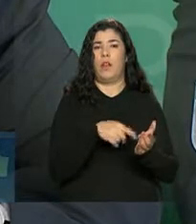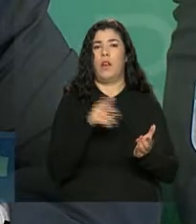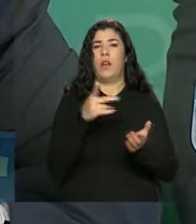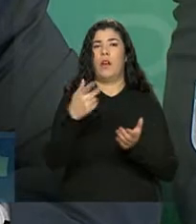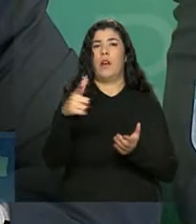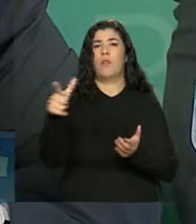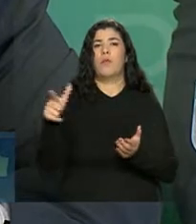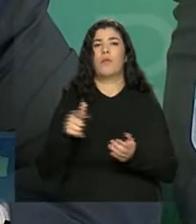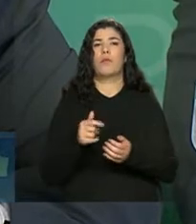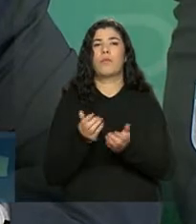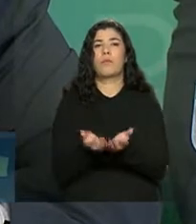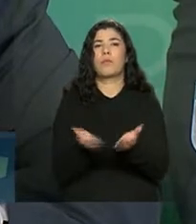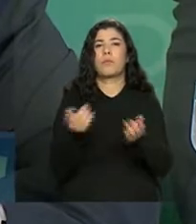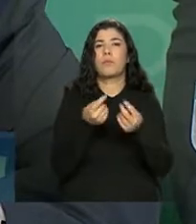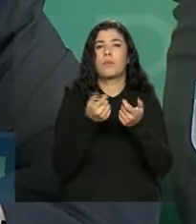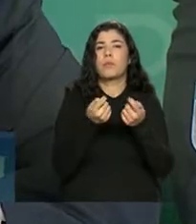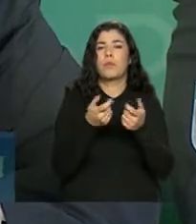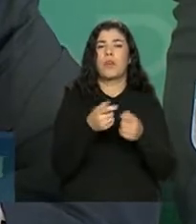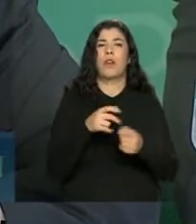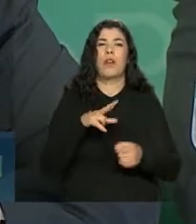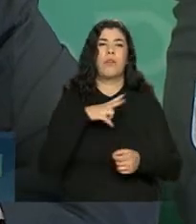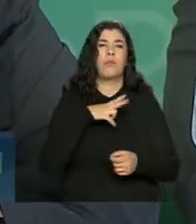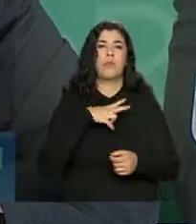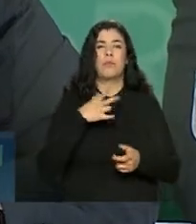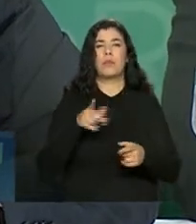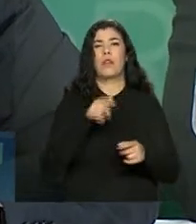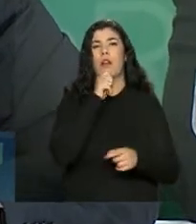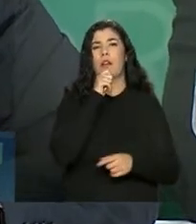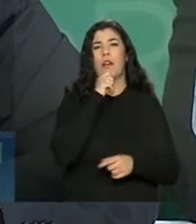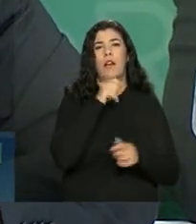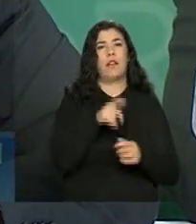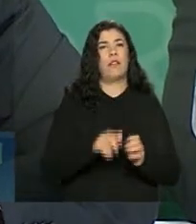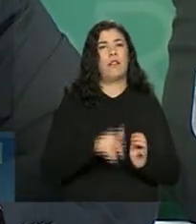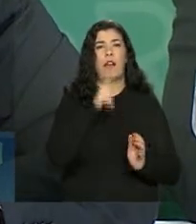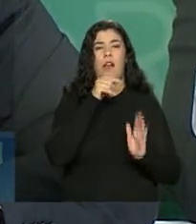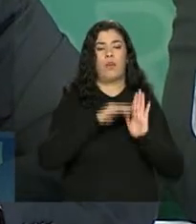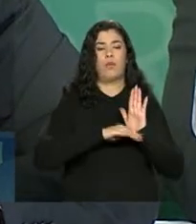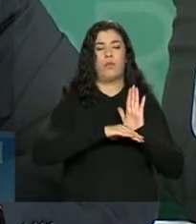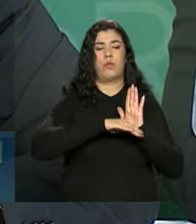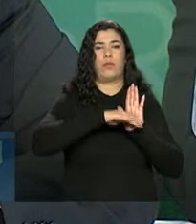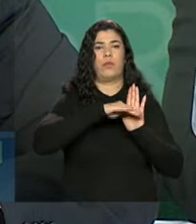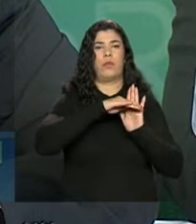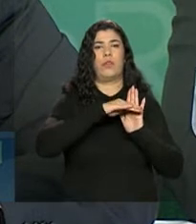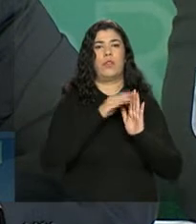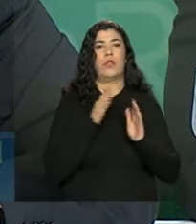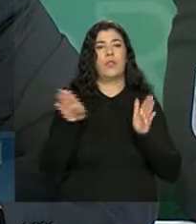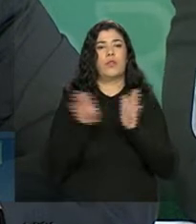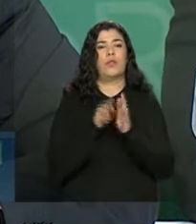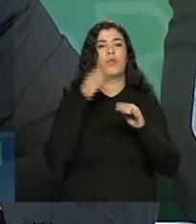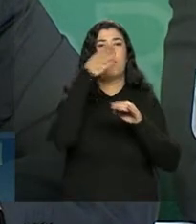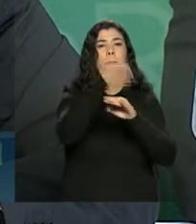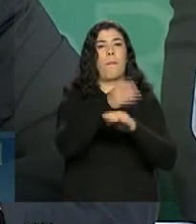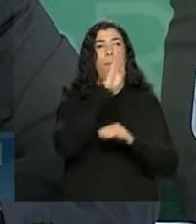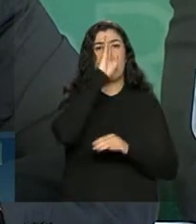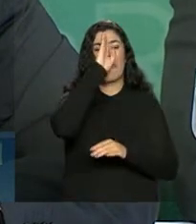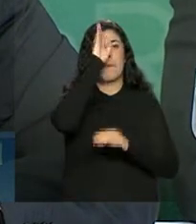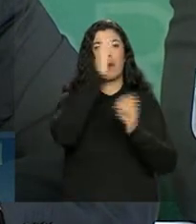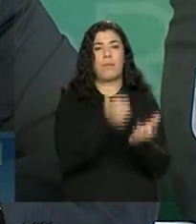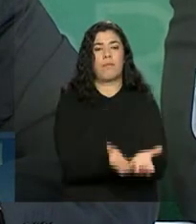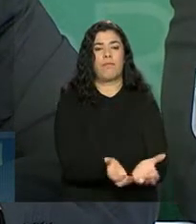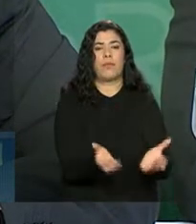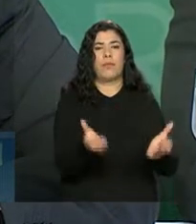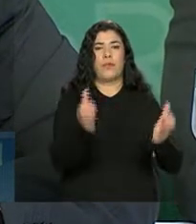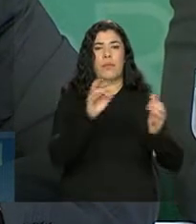particulares pequenas barragens mas essa água não chegou ainda até os principais reservatórios